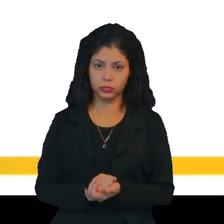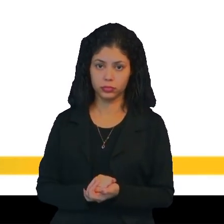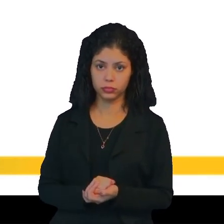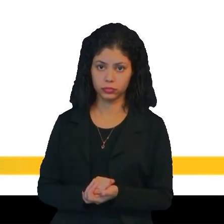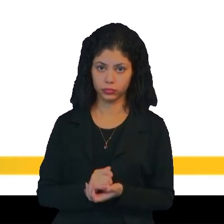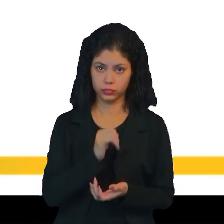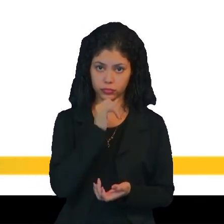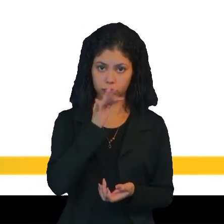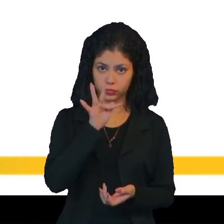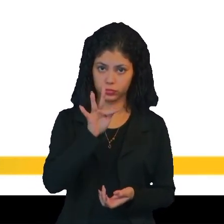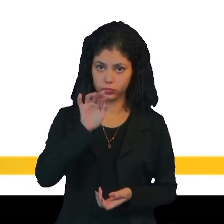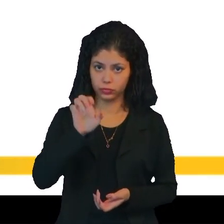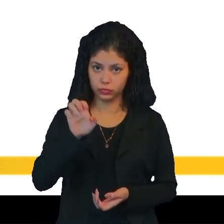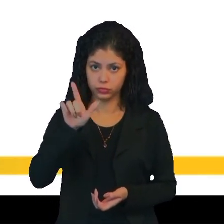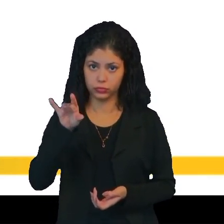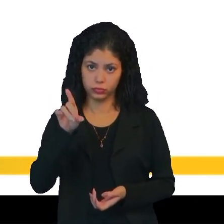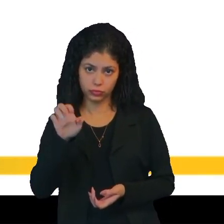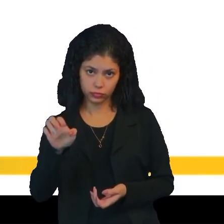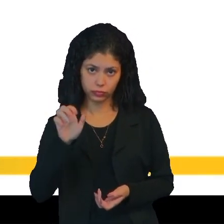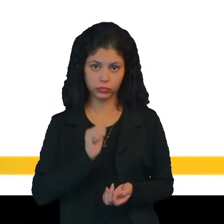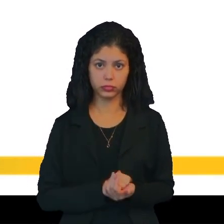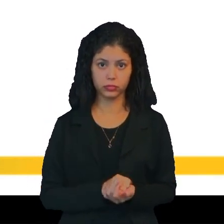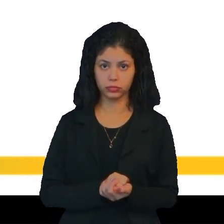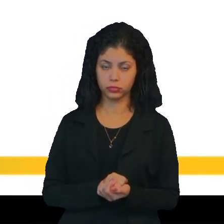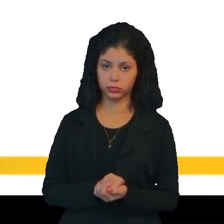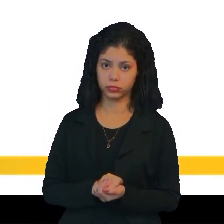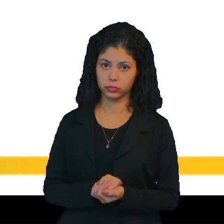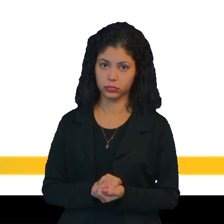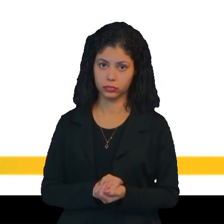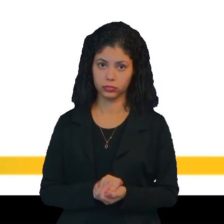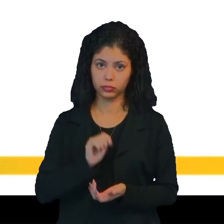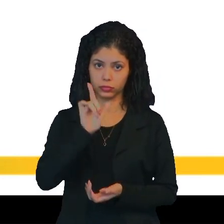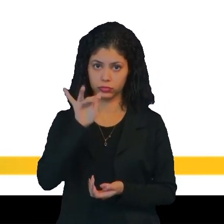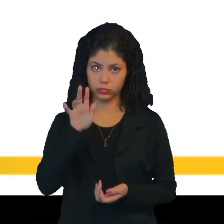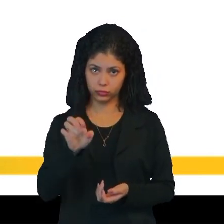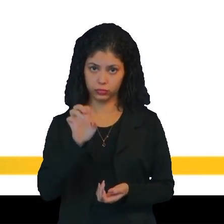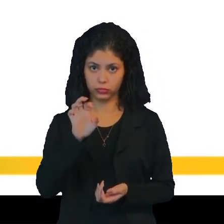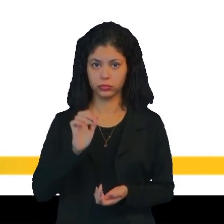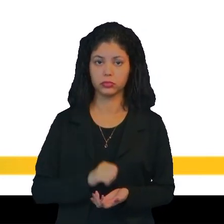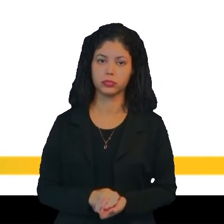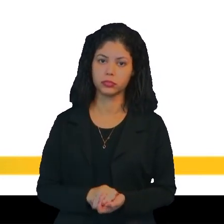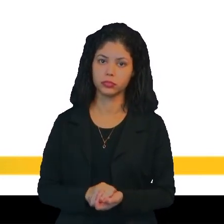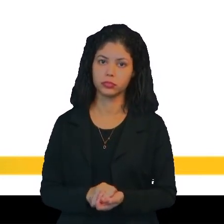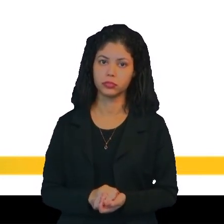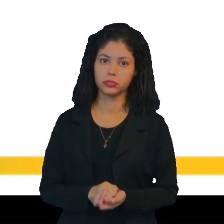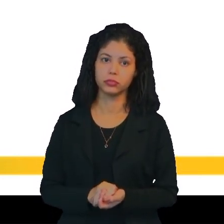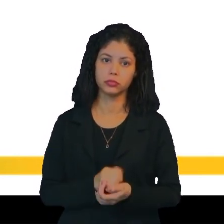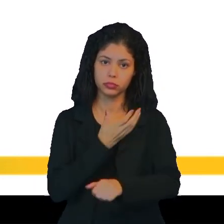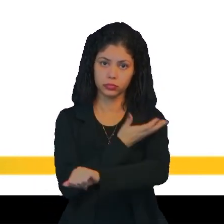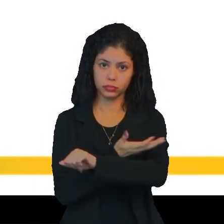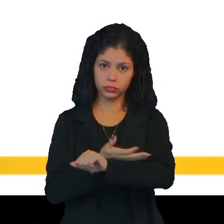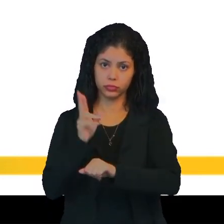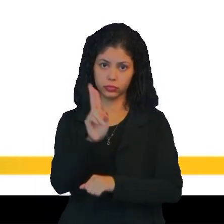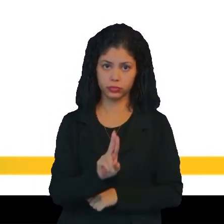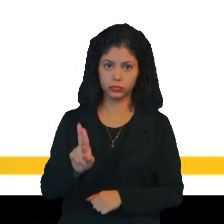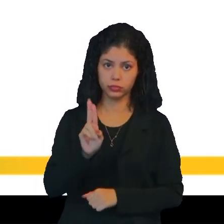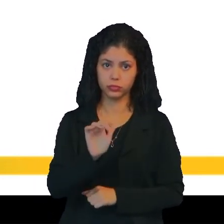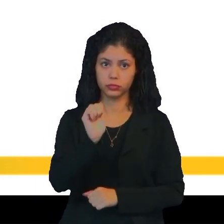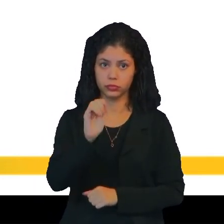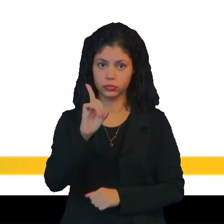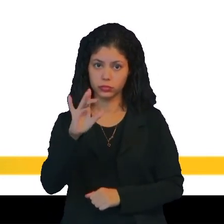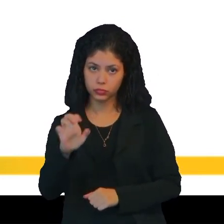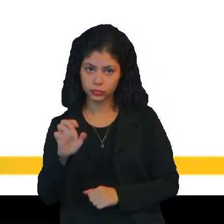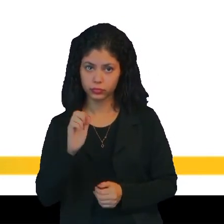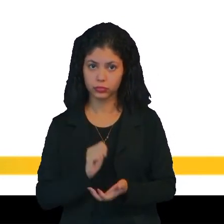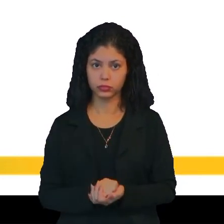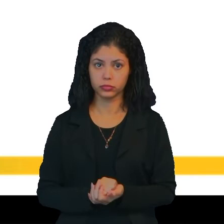exemplo, felide. Se tiver uma subfamília, é chamado de feline com terminação ine. Nos vegetais, utiliza-se o sufixo ace para